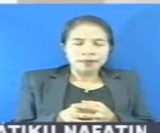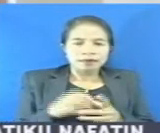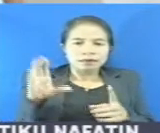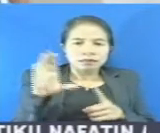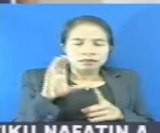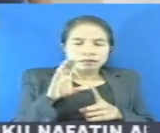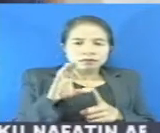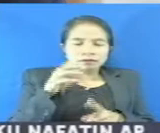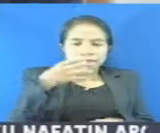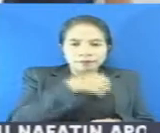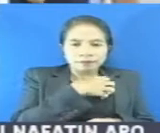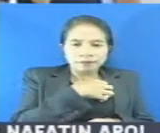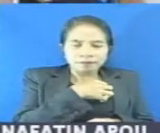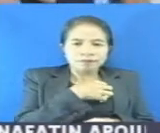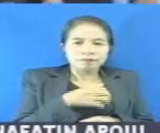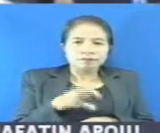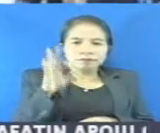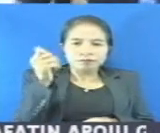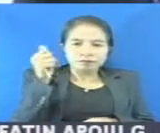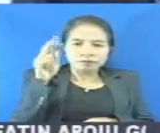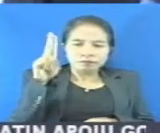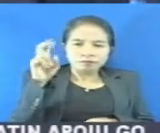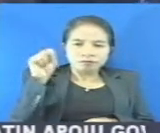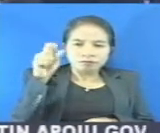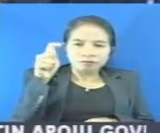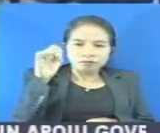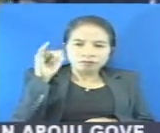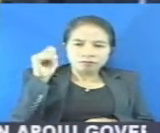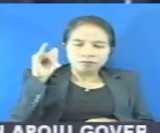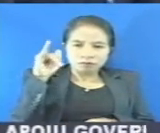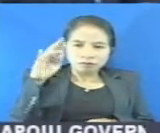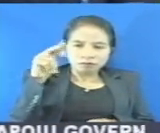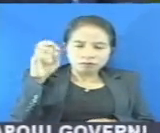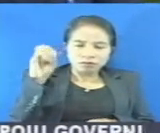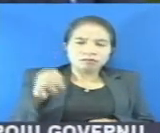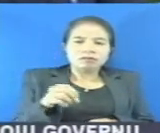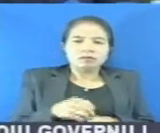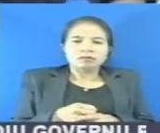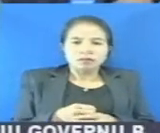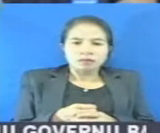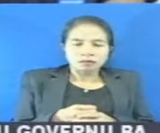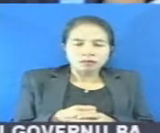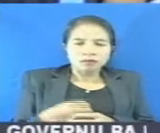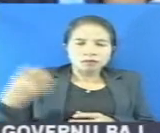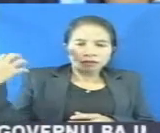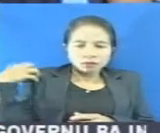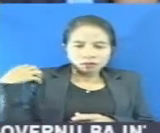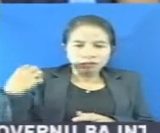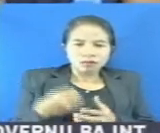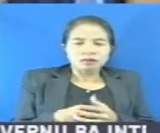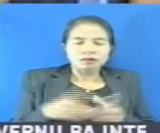Comandante Geral PNTL, Comissário Faustino da Costa, quinta-feira semana nei, e a Palácio Presidencial Bairro Pitedili,